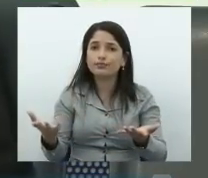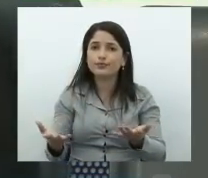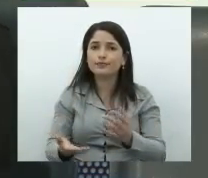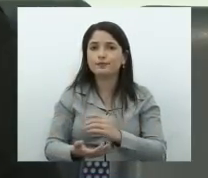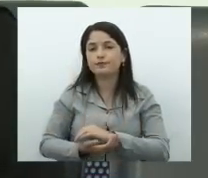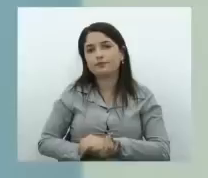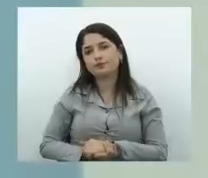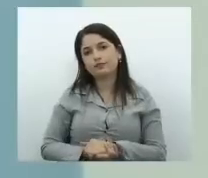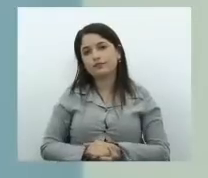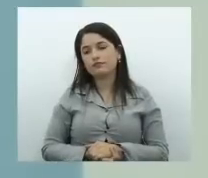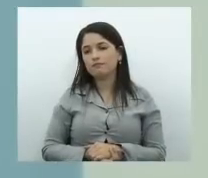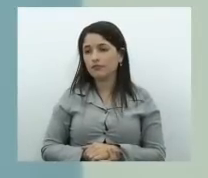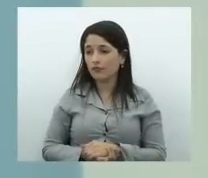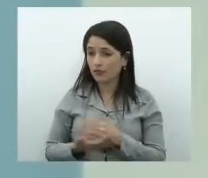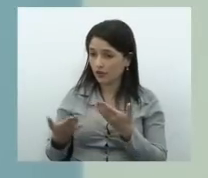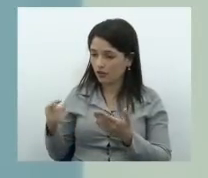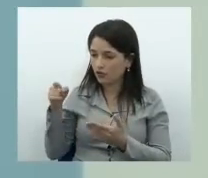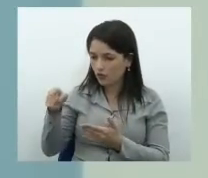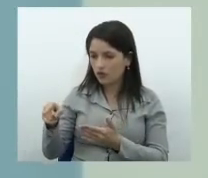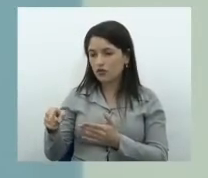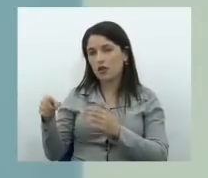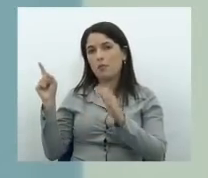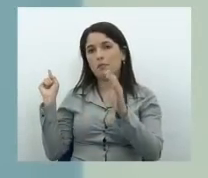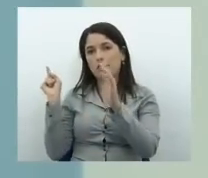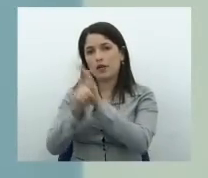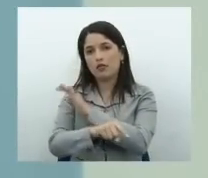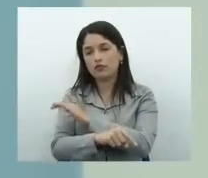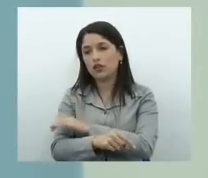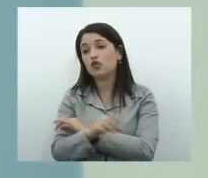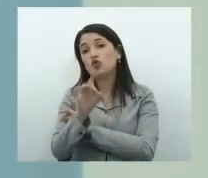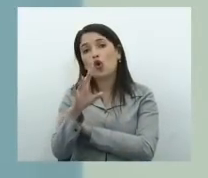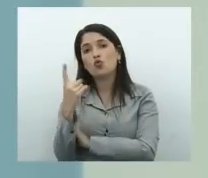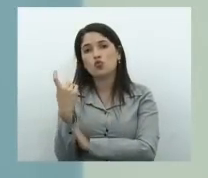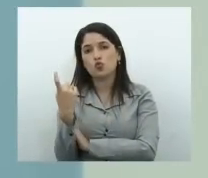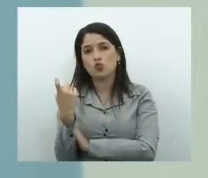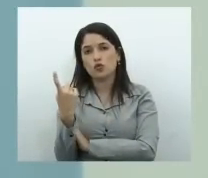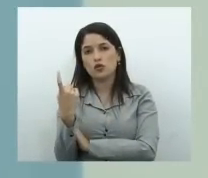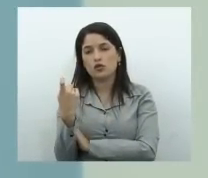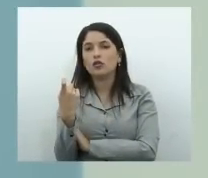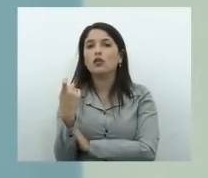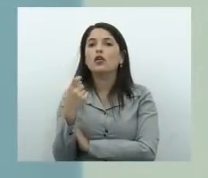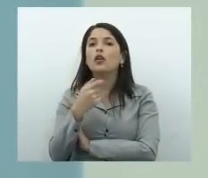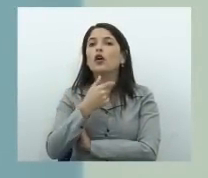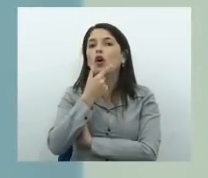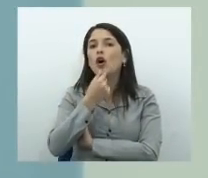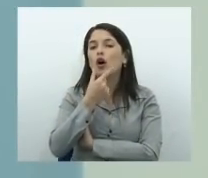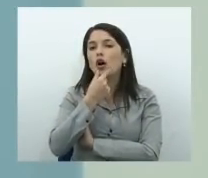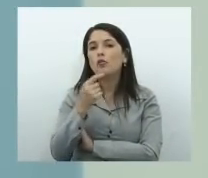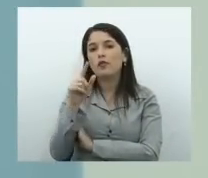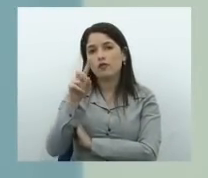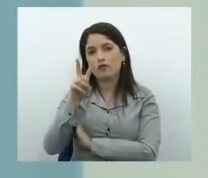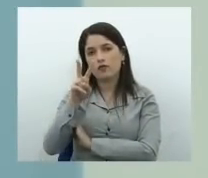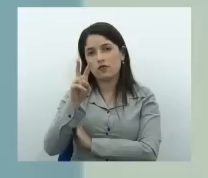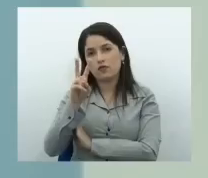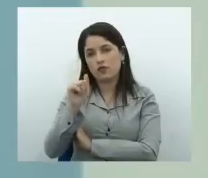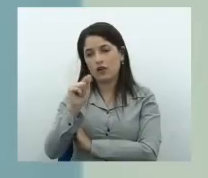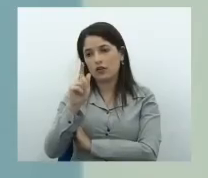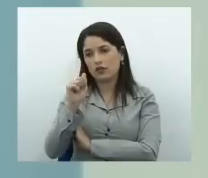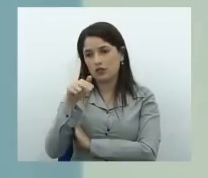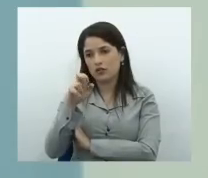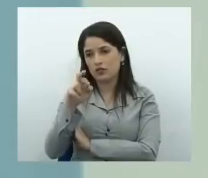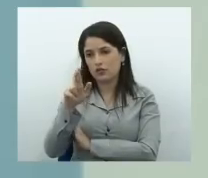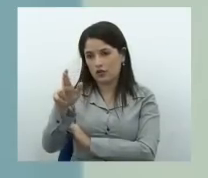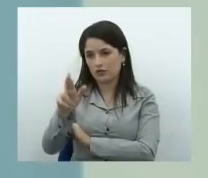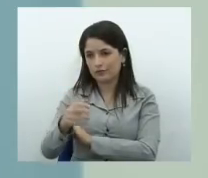obrigado, candidato. Pela regra, o senhor automaticamente é o próximo a perguntar e só pode dirigir a sua pergunta ao candidato Wagner Freitas. Wagner Freitas,